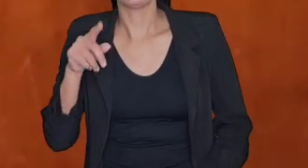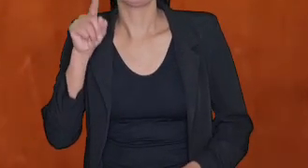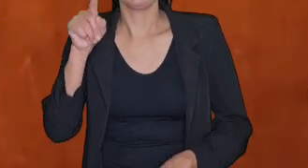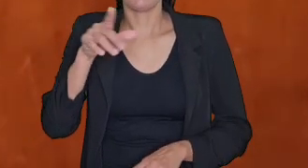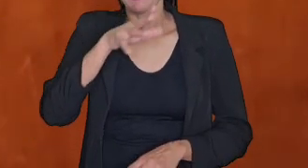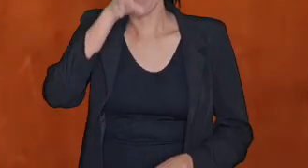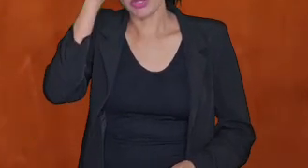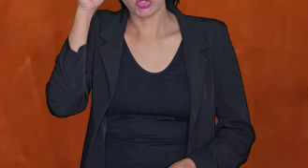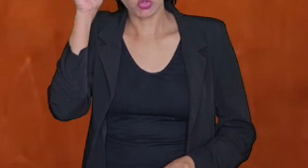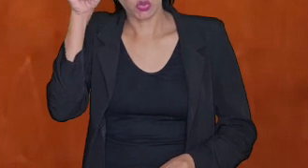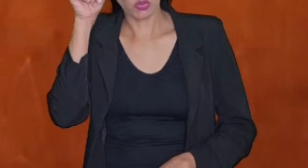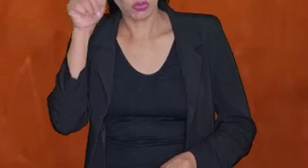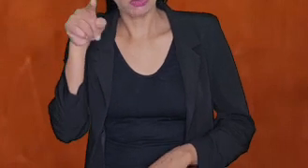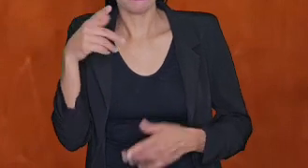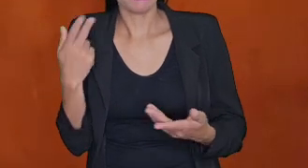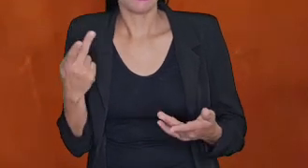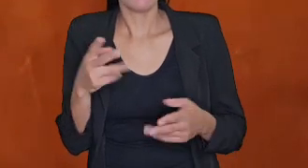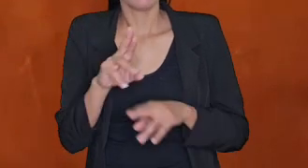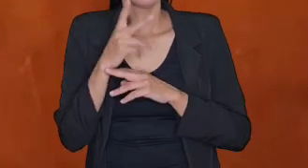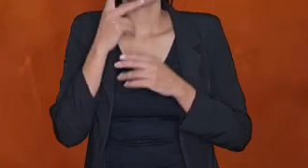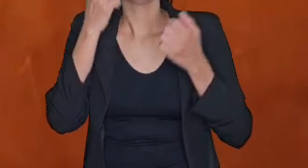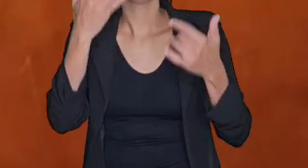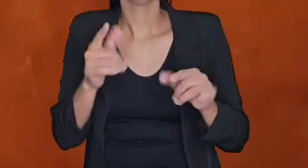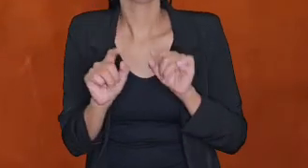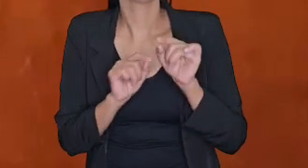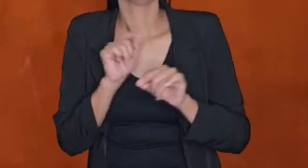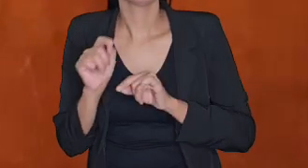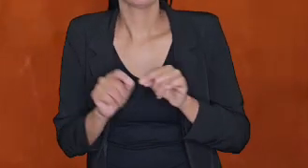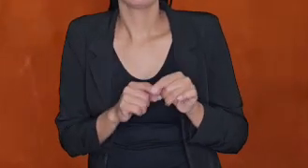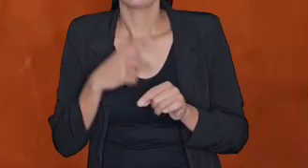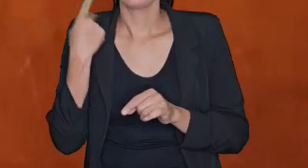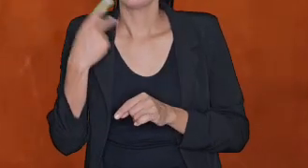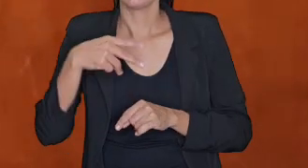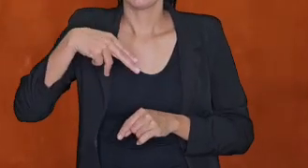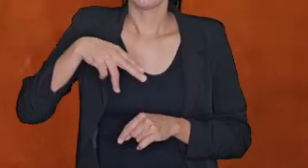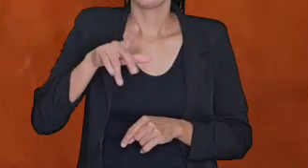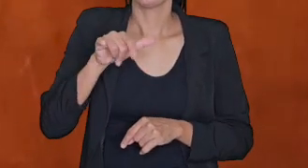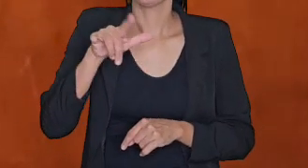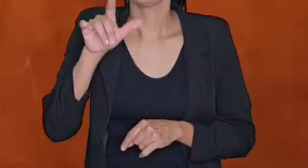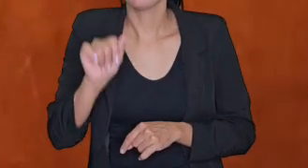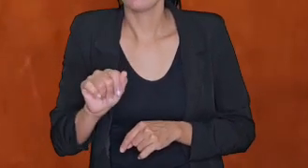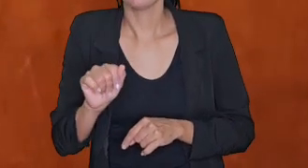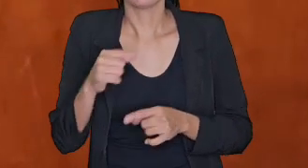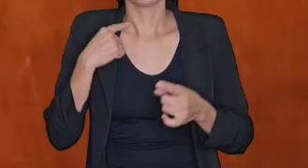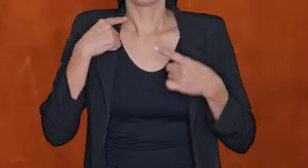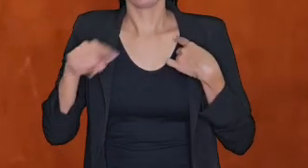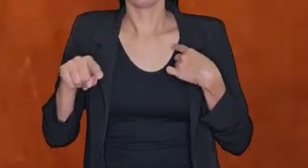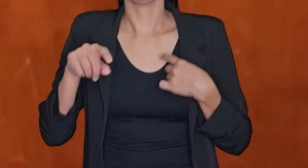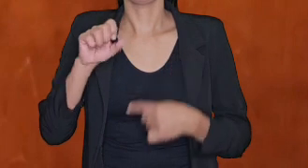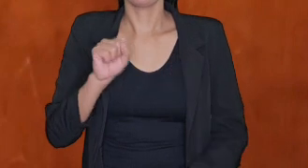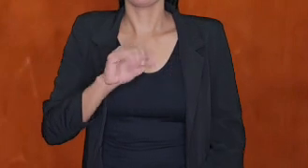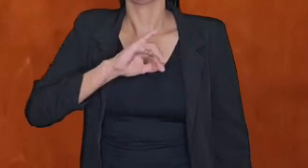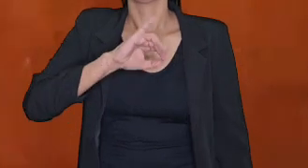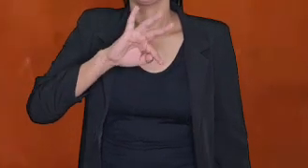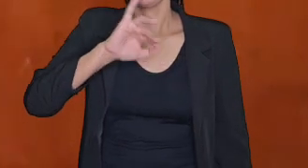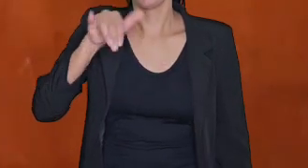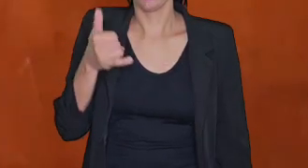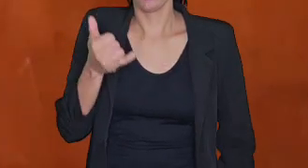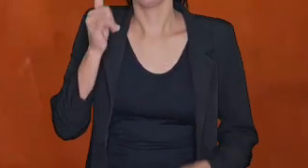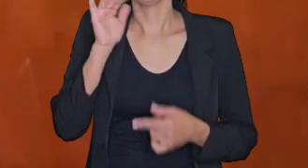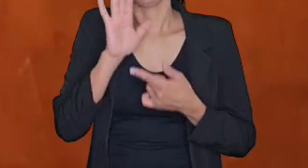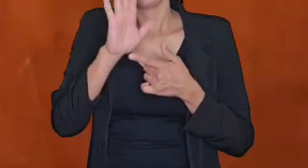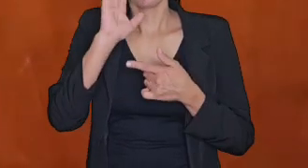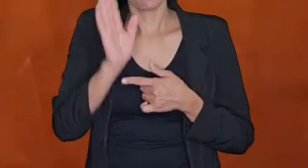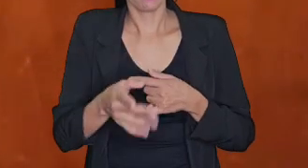RESP 92.500, lá de Amazonas, relatoria ministro Eduardo Ribeiro, que ele diz exatamente isso, não se trata de nulidade, e sim